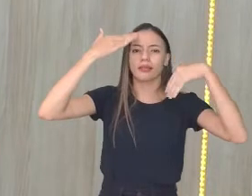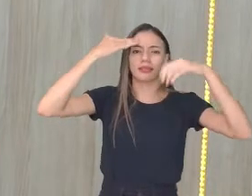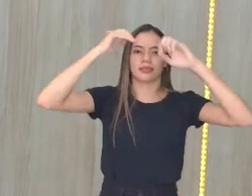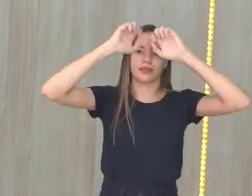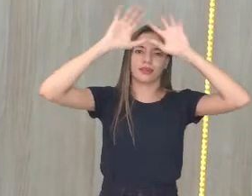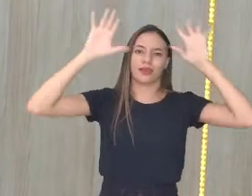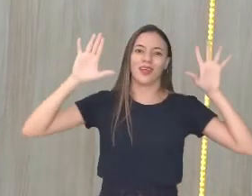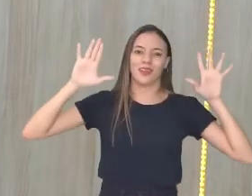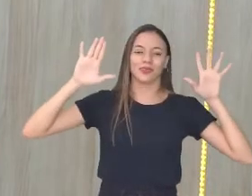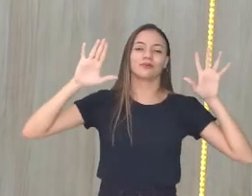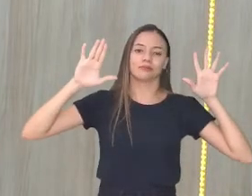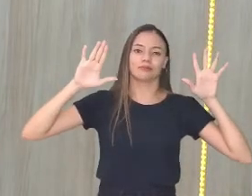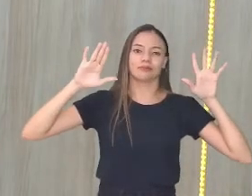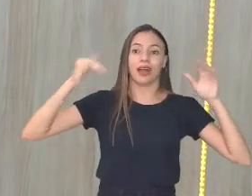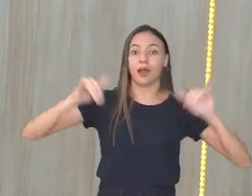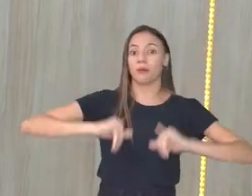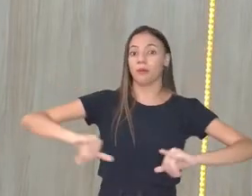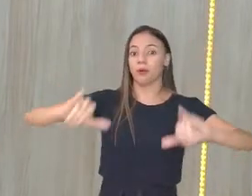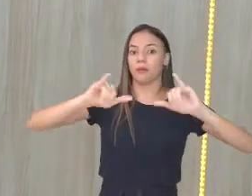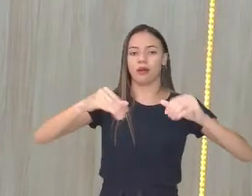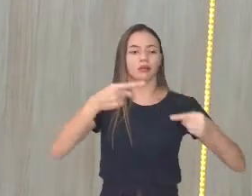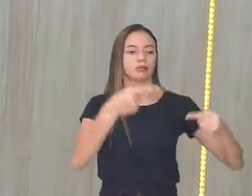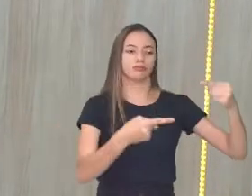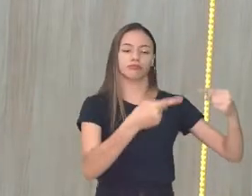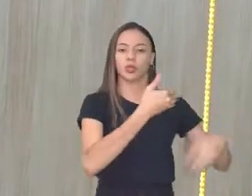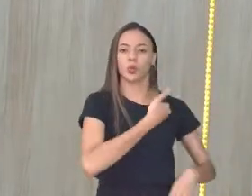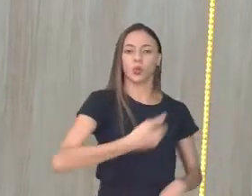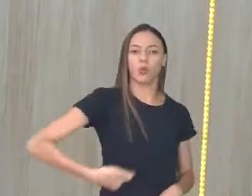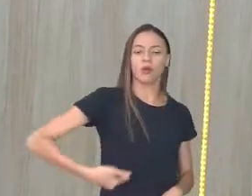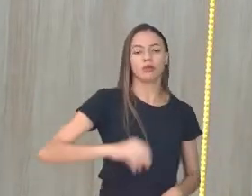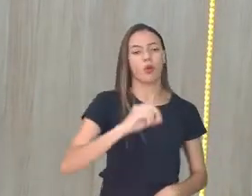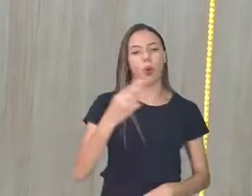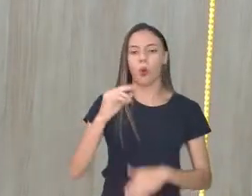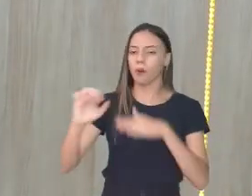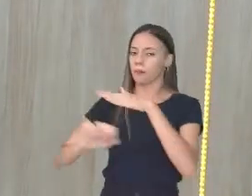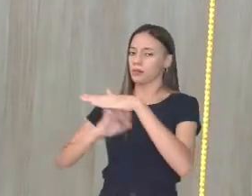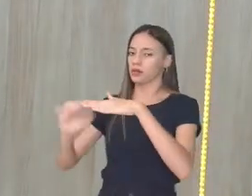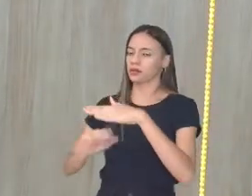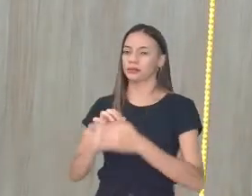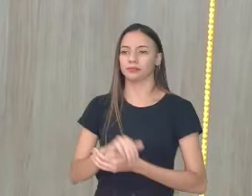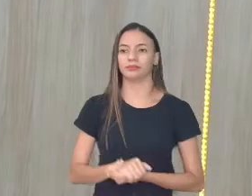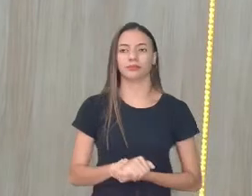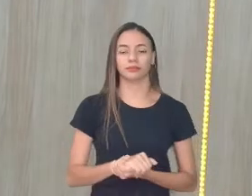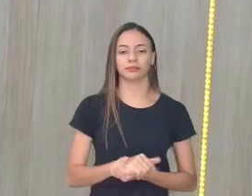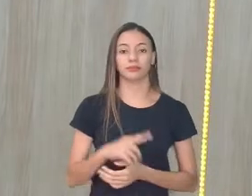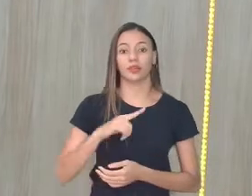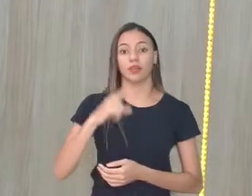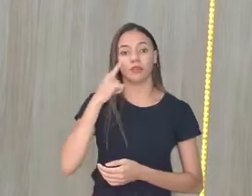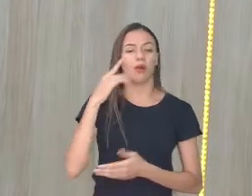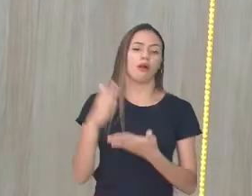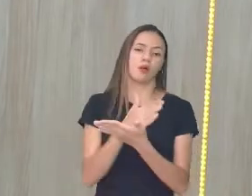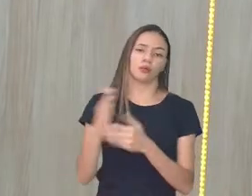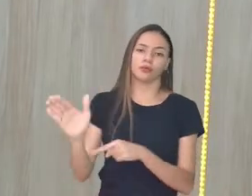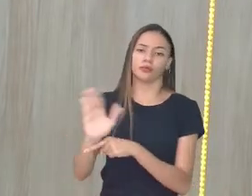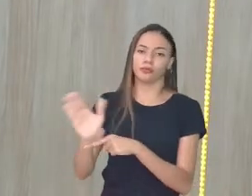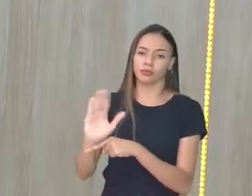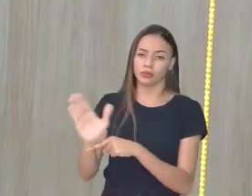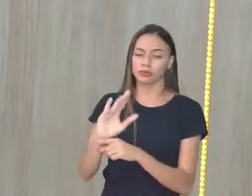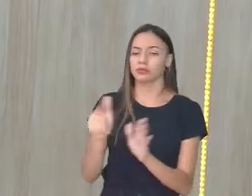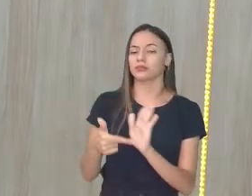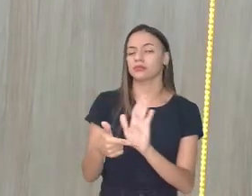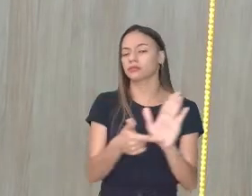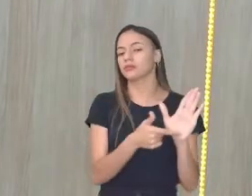pelo governo, né, ou pelas empresas, digamos assim. Então, a gente teve até filmes, né,